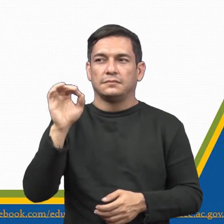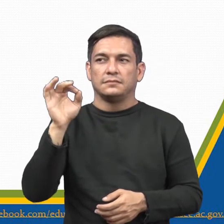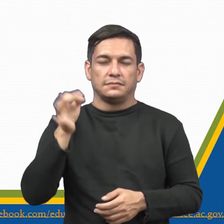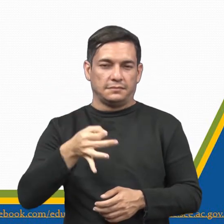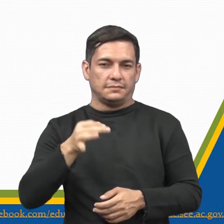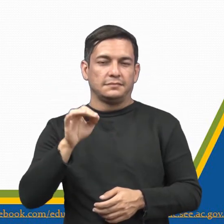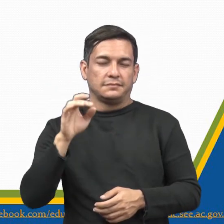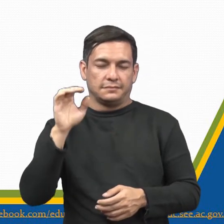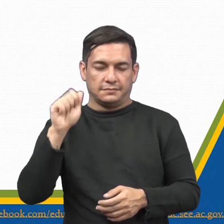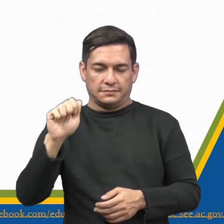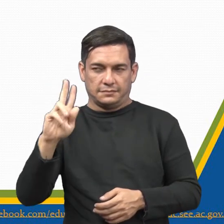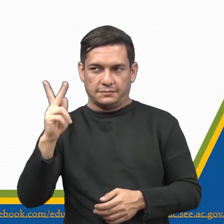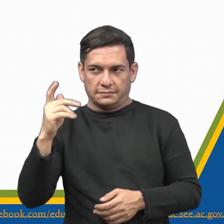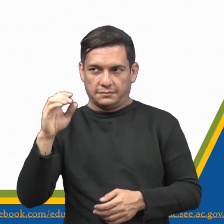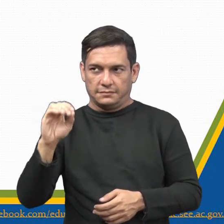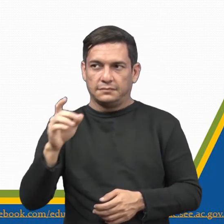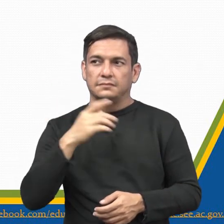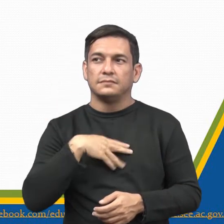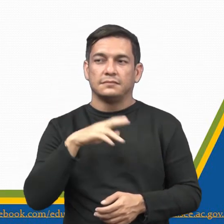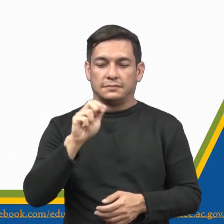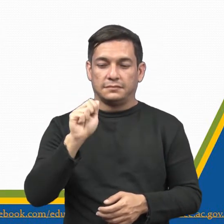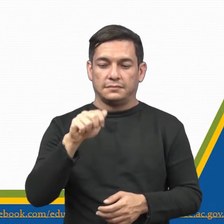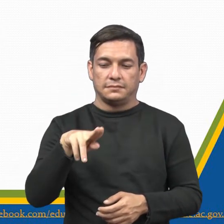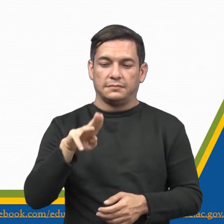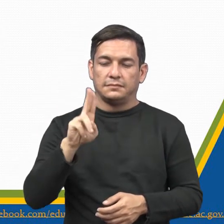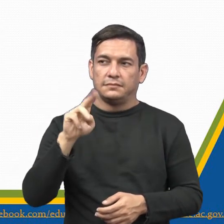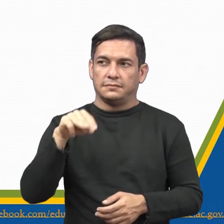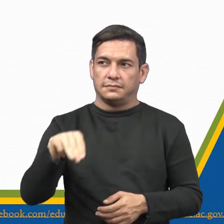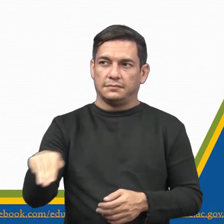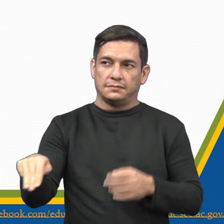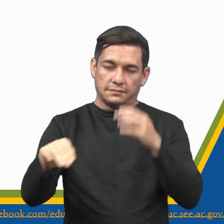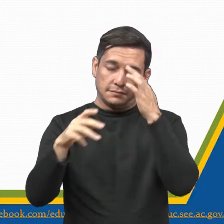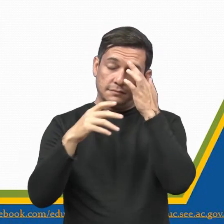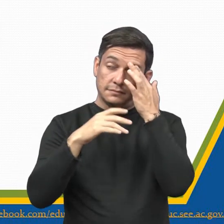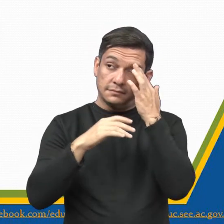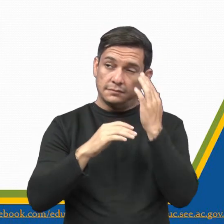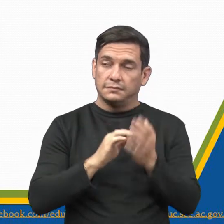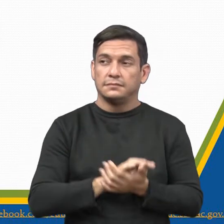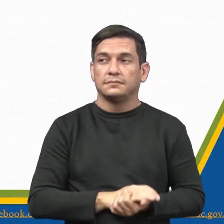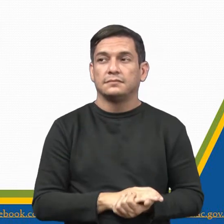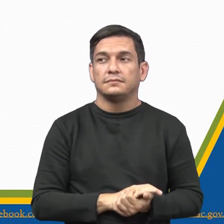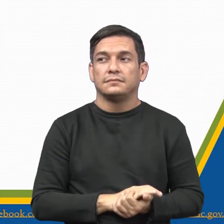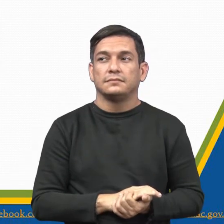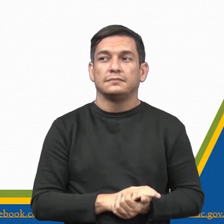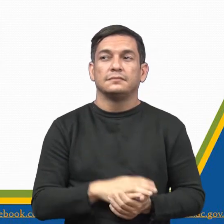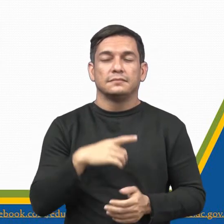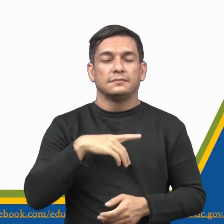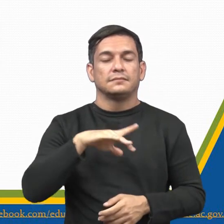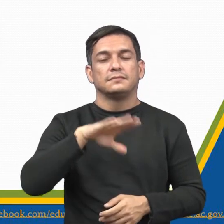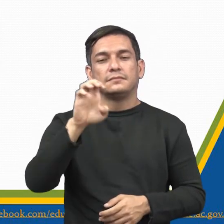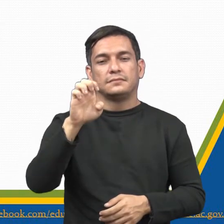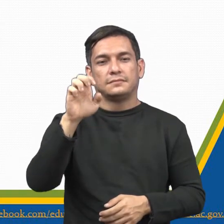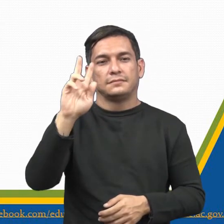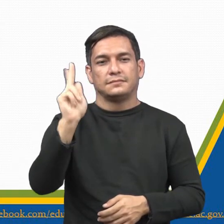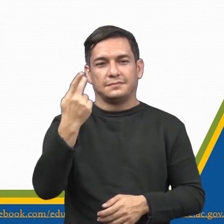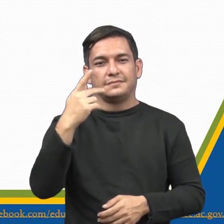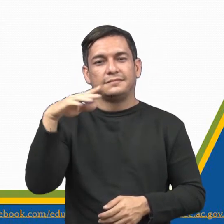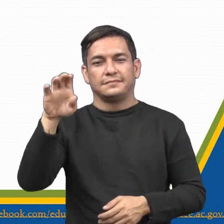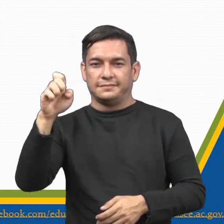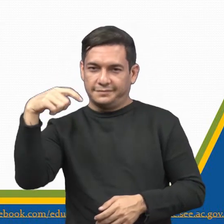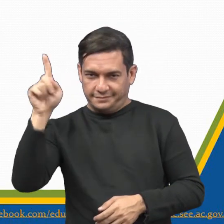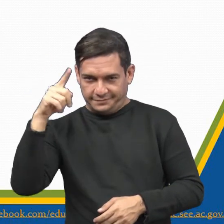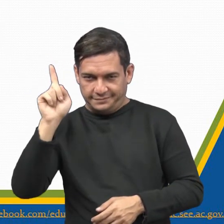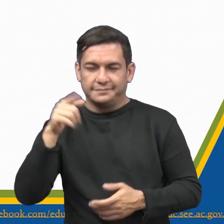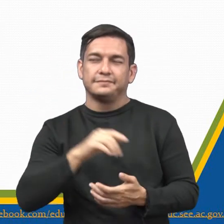é acho. Não, que é a palavra não. Depois tem o e, que é o e com acento,